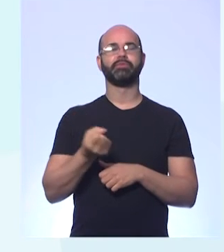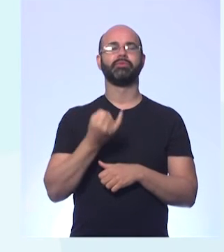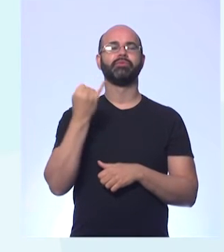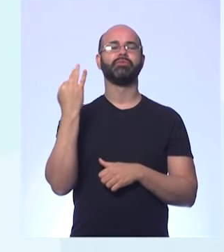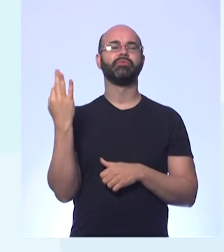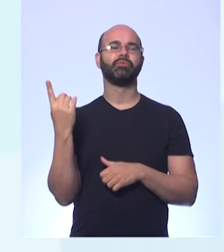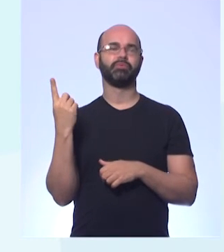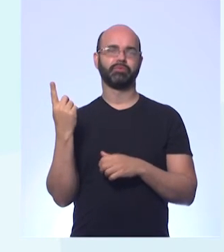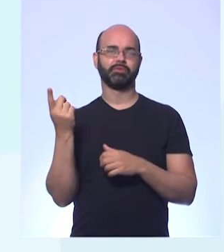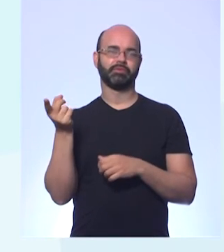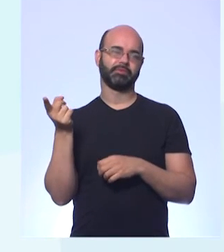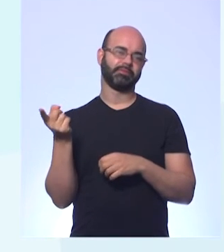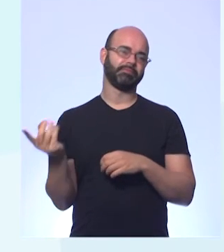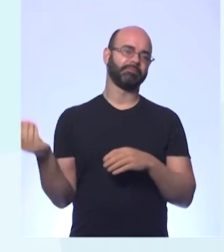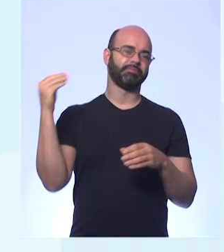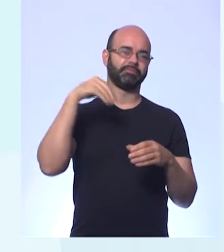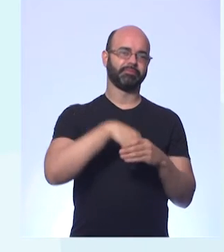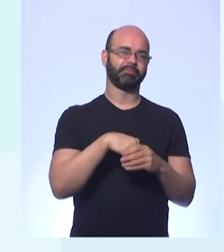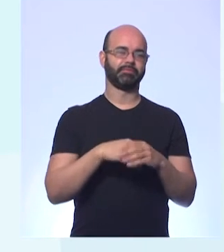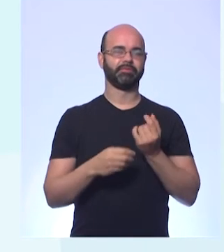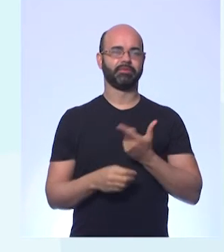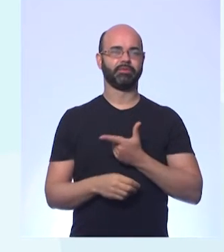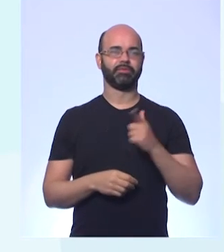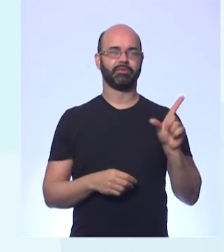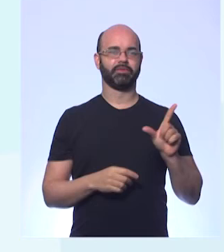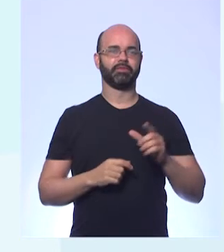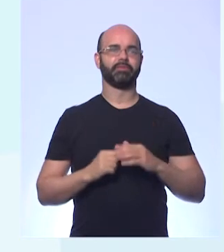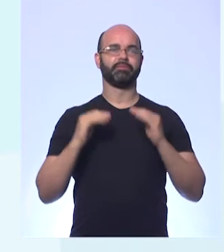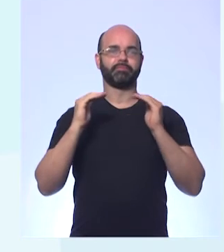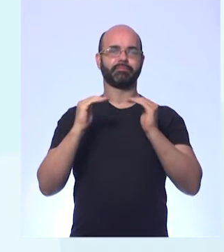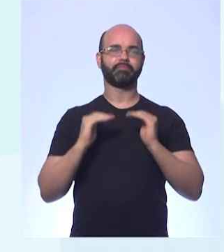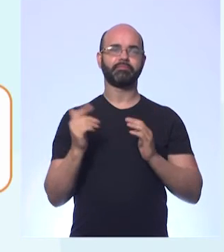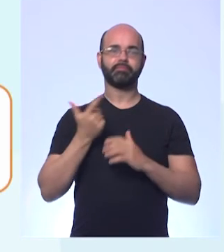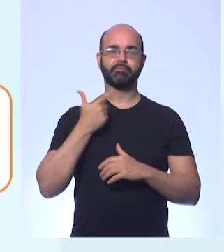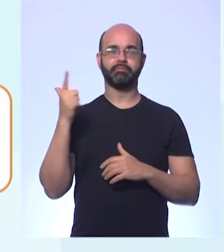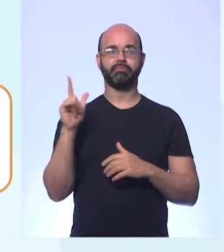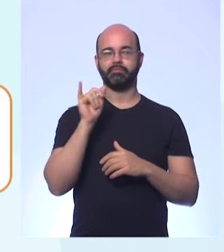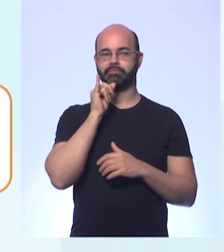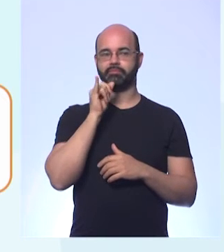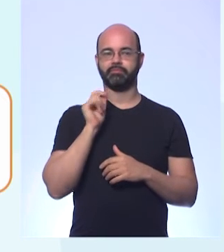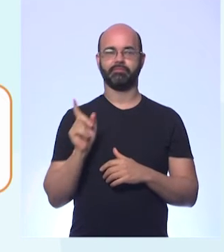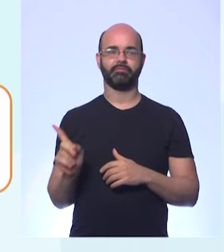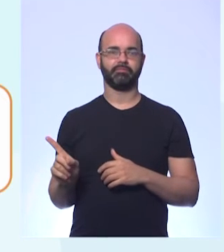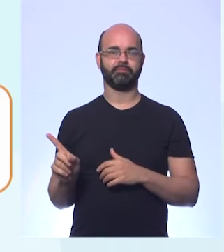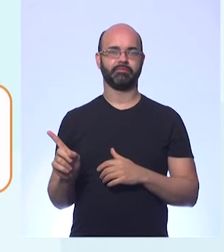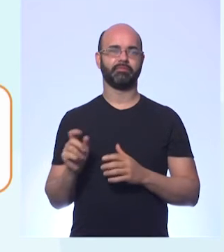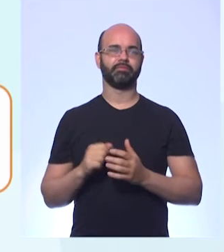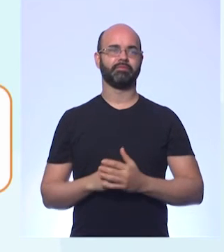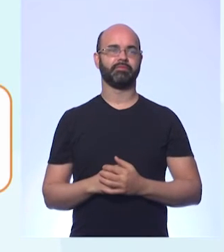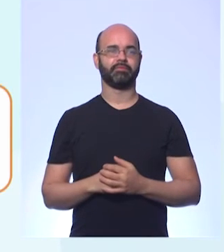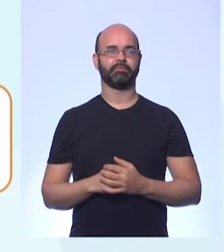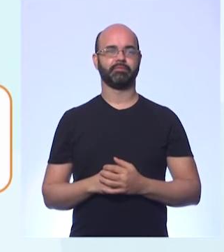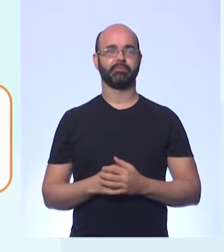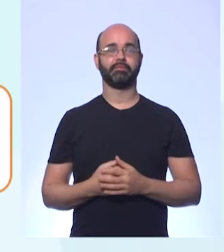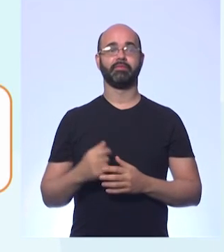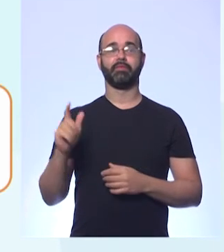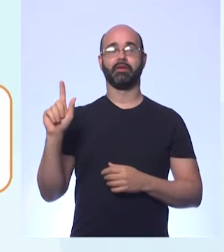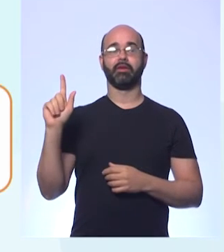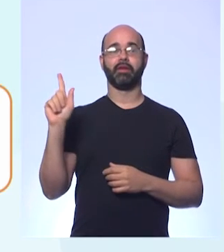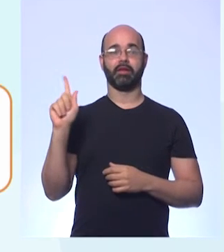uma grandeza é maior que a outra. A outra possibilidade é quando a gente quer ver como que uma